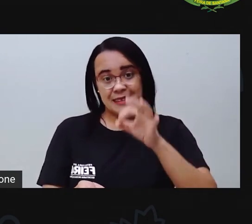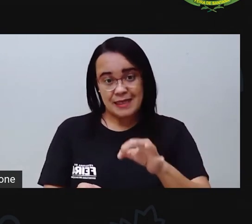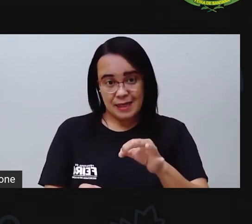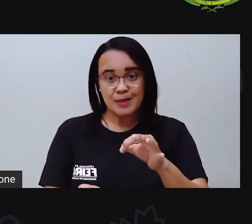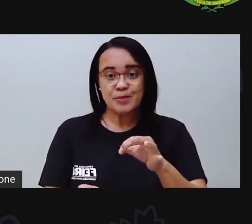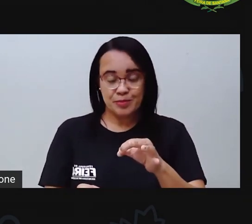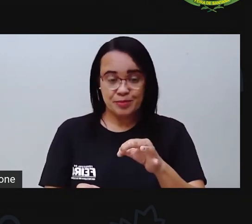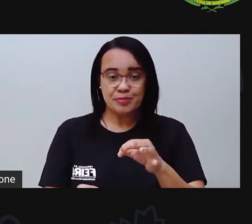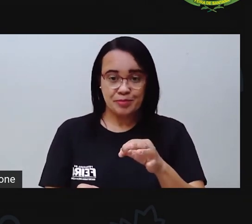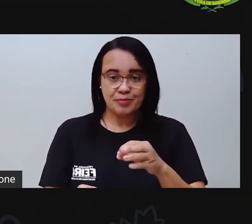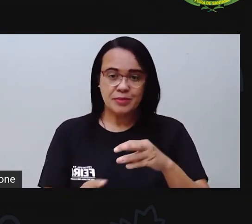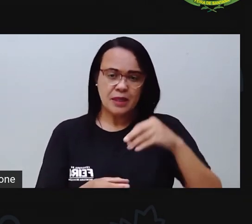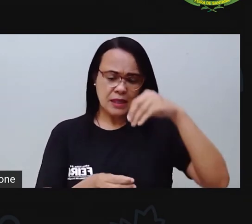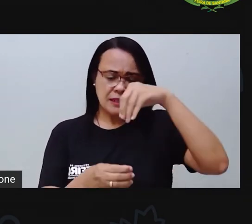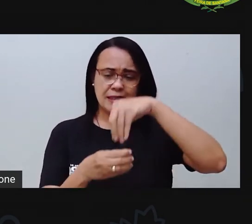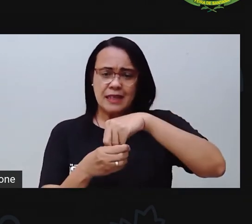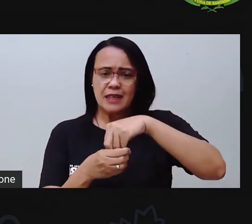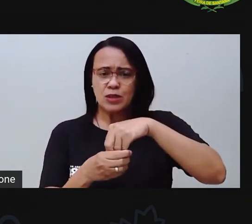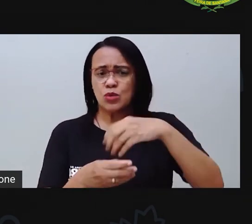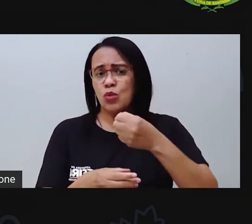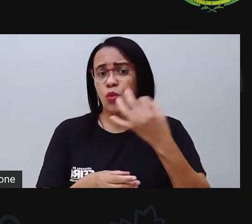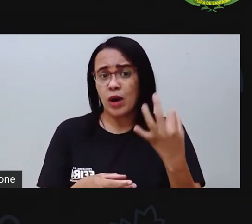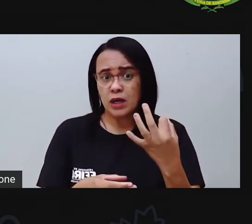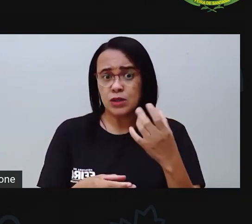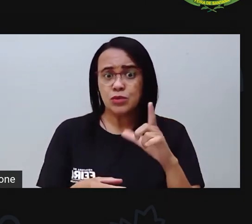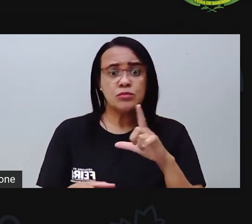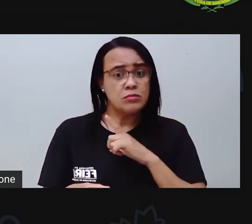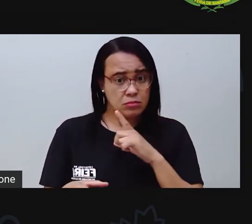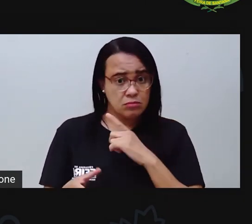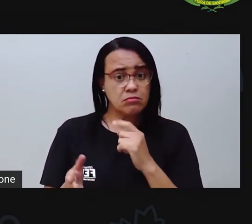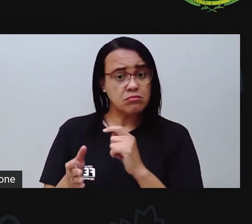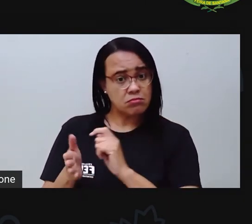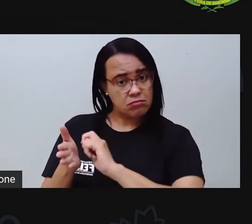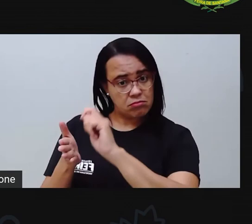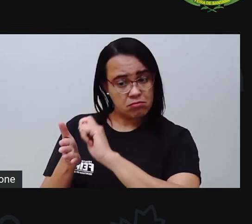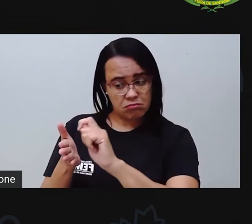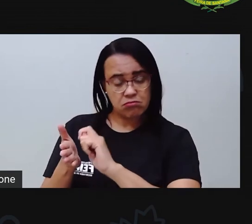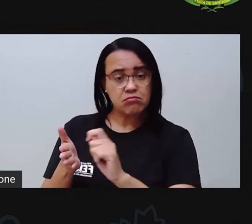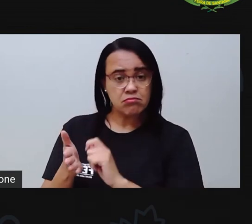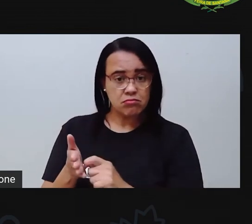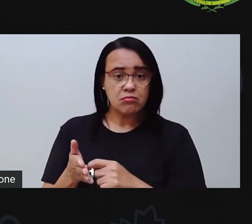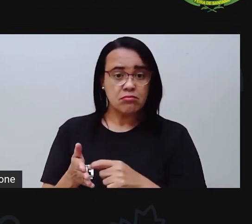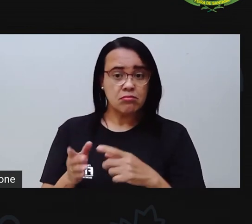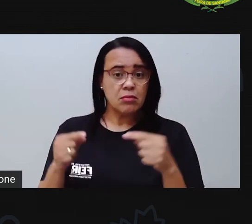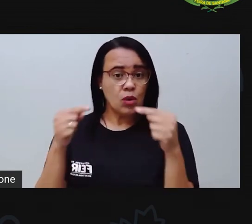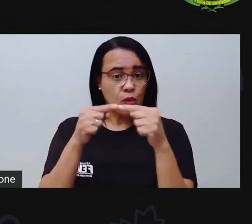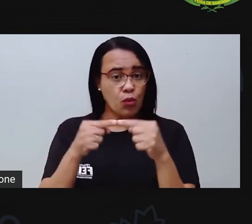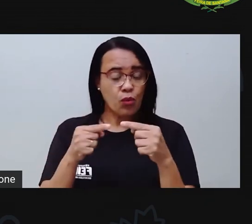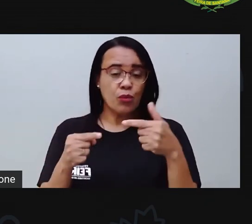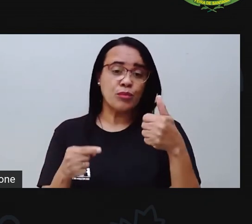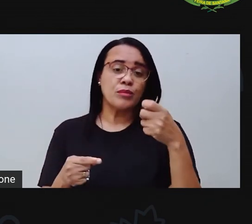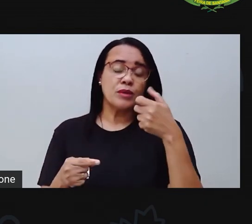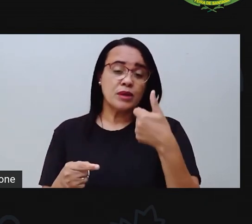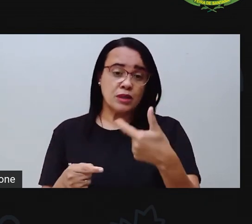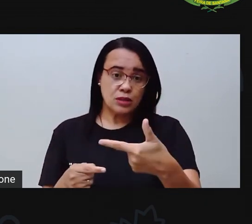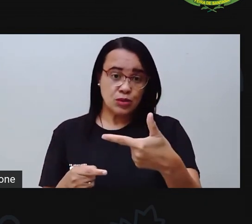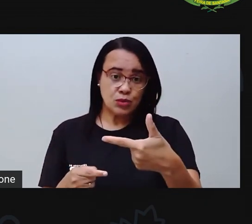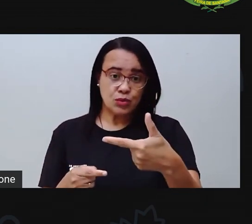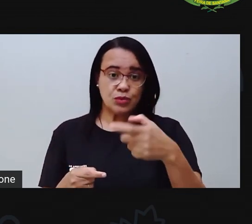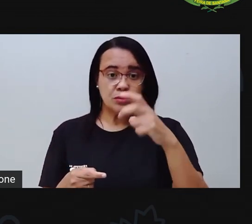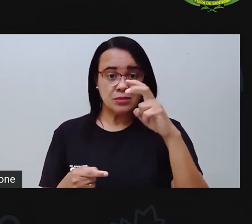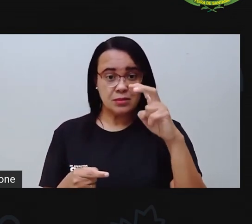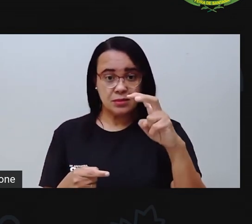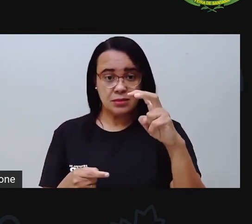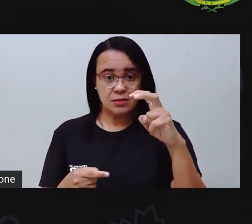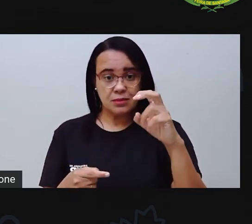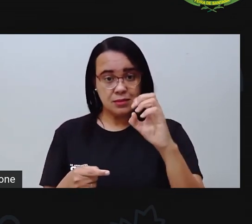medidor, ele já tem aqui escrito nele, ó, que ele mede 250 ml, né? Então, tudo que a Pro